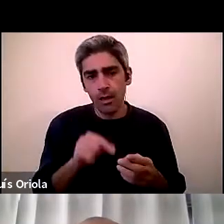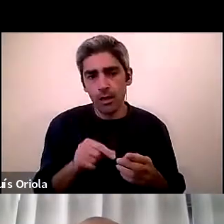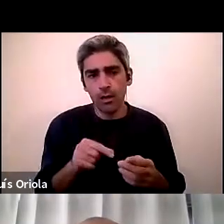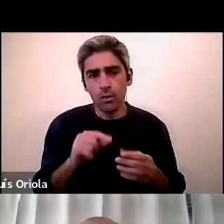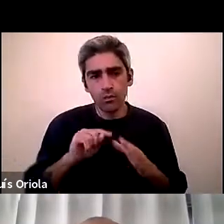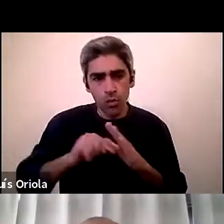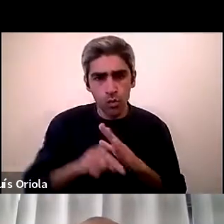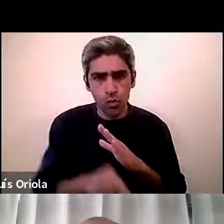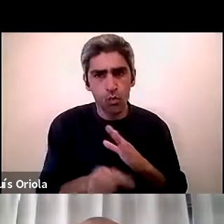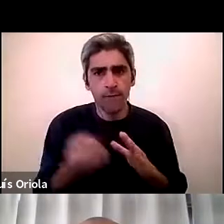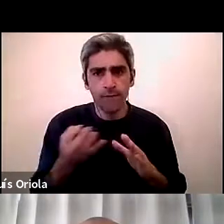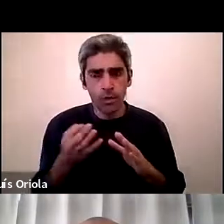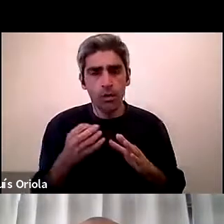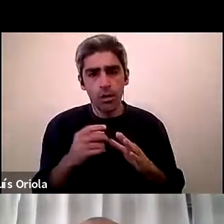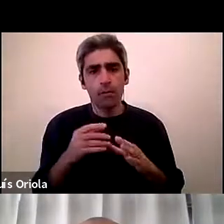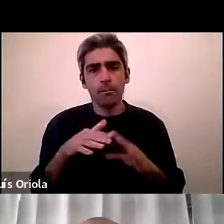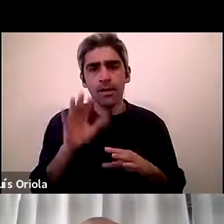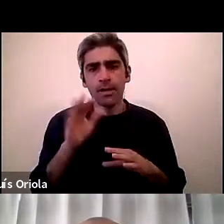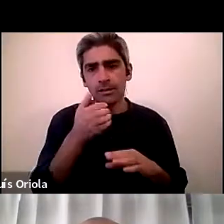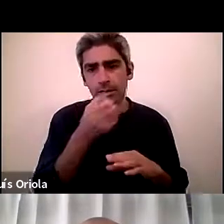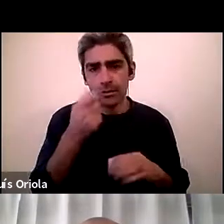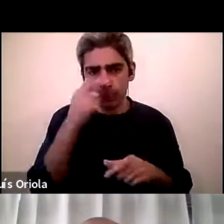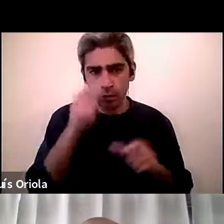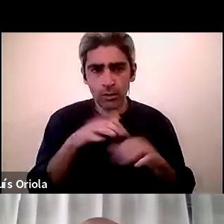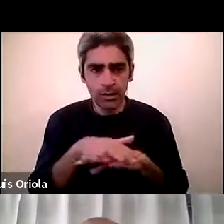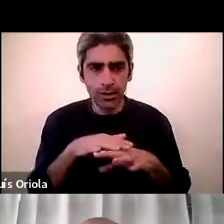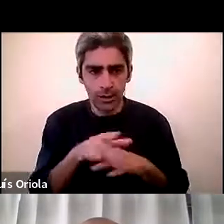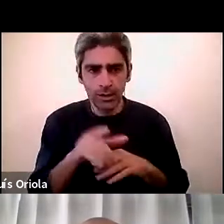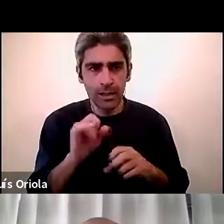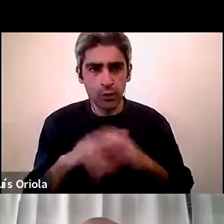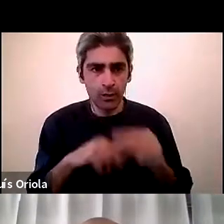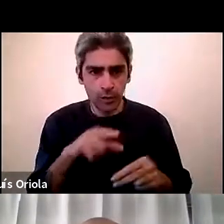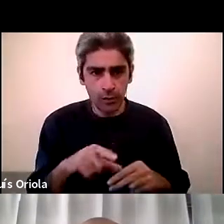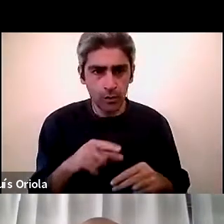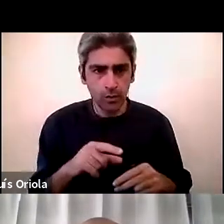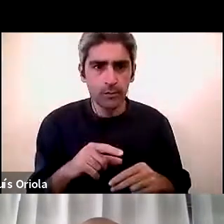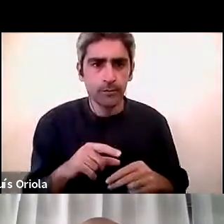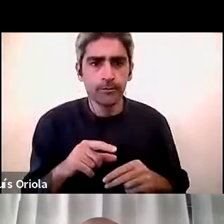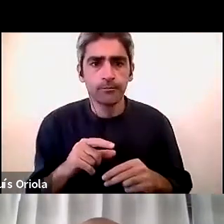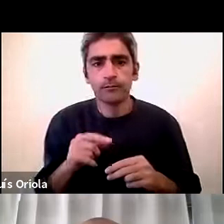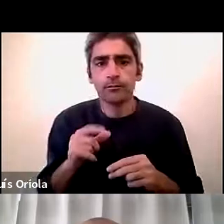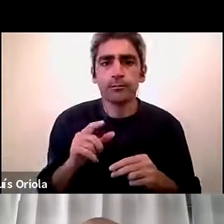bastante exaustivo com as mais 500 pessoas da rede de inovadores e dos quais